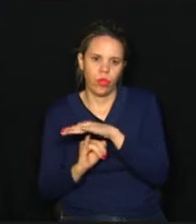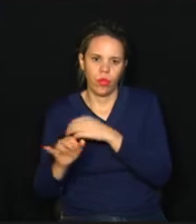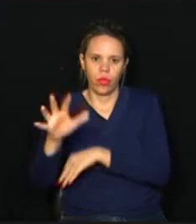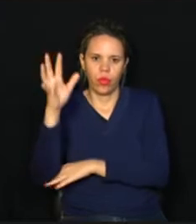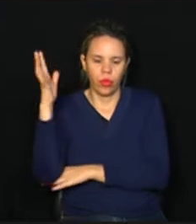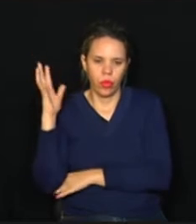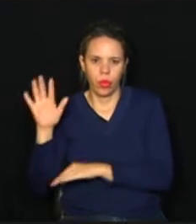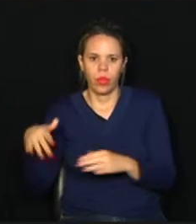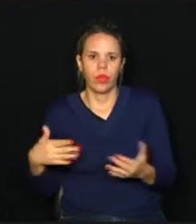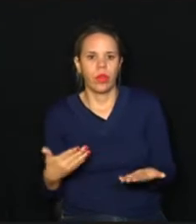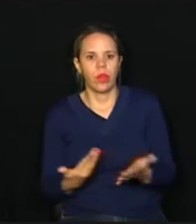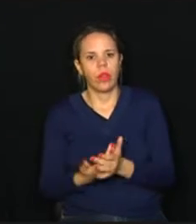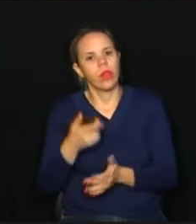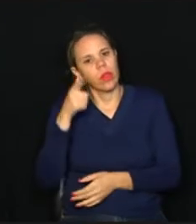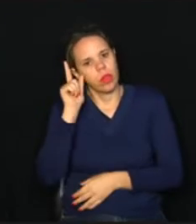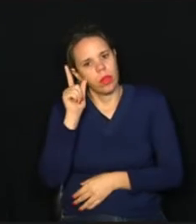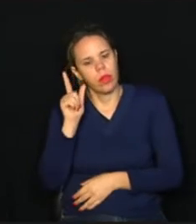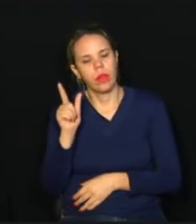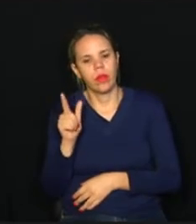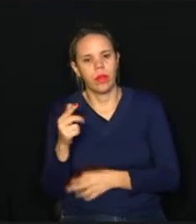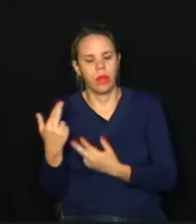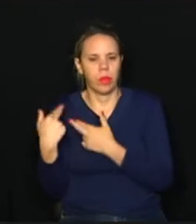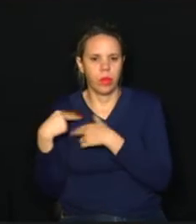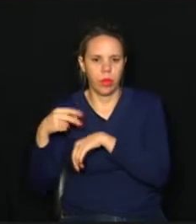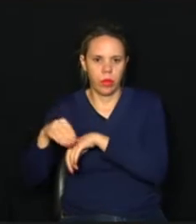e até ontem manejada por ele.